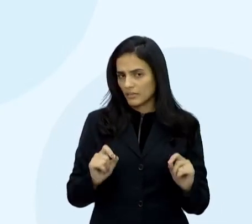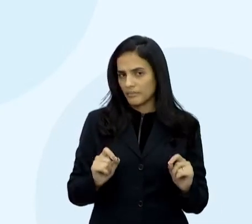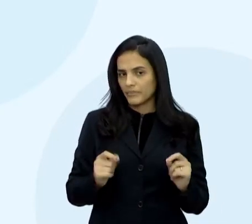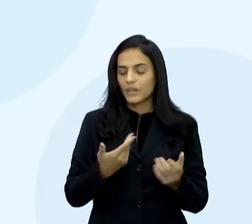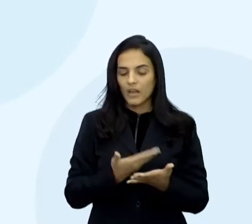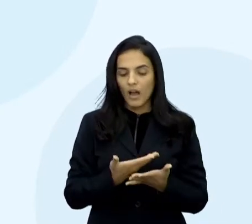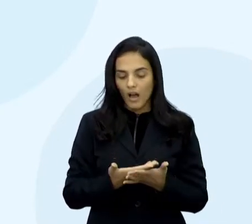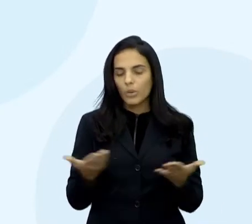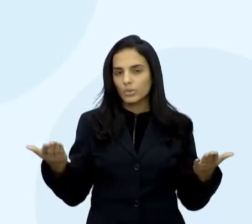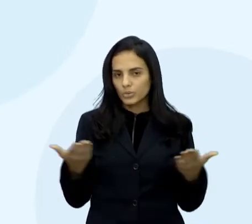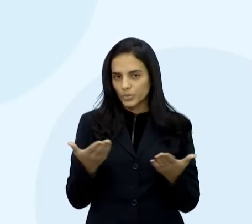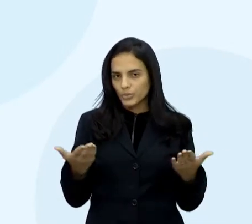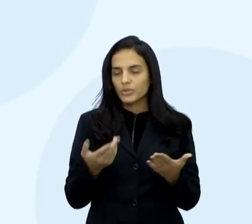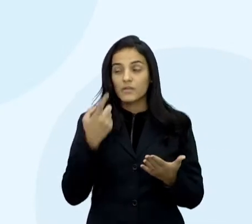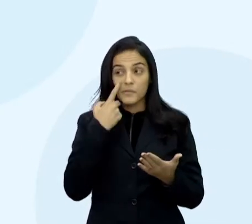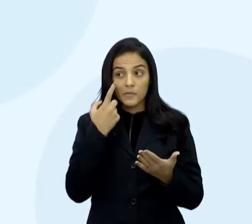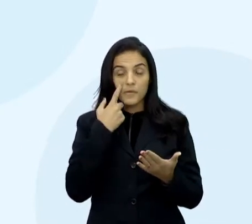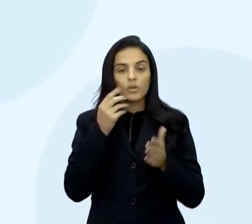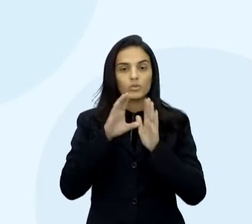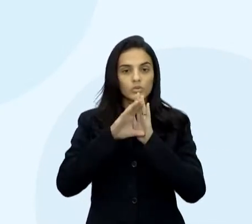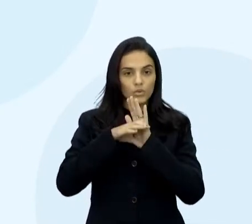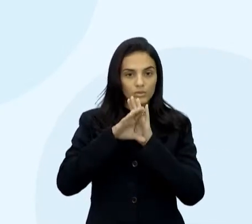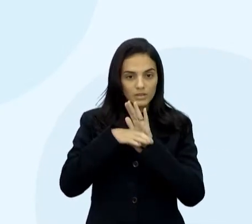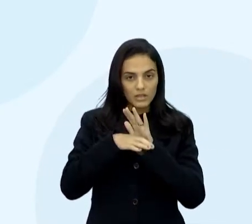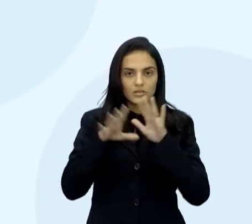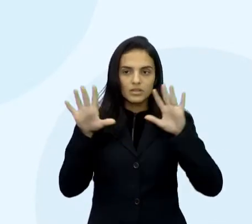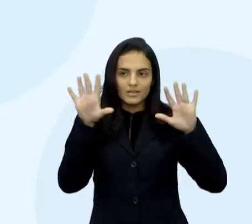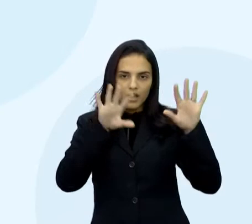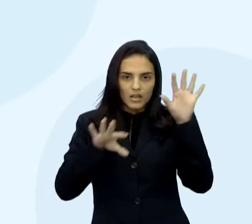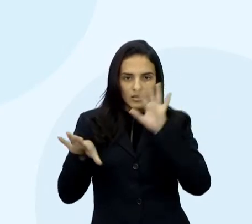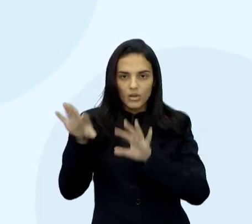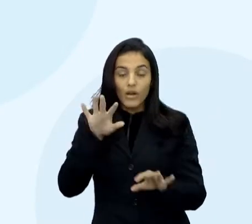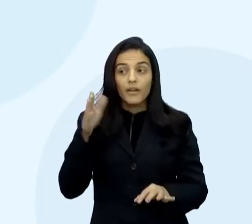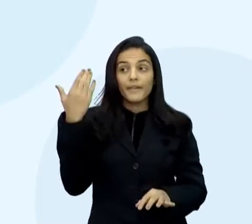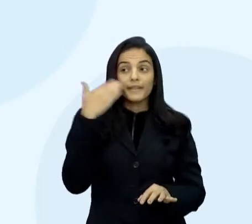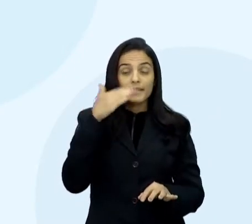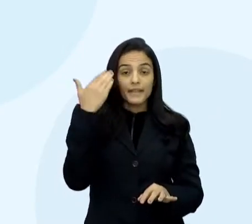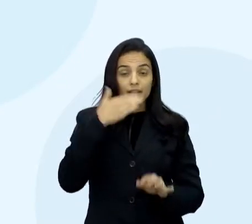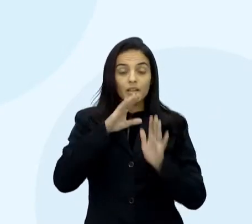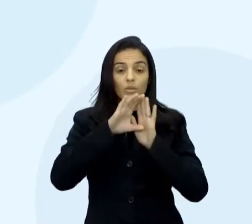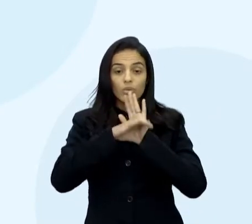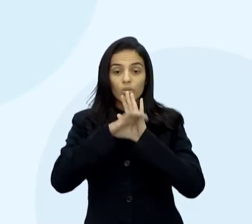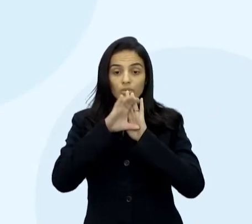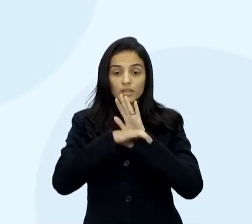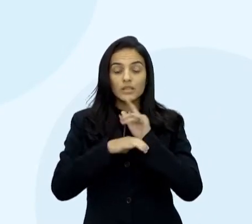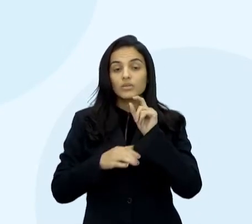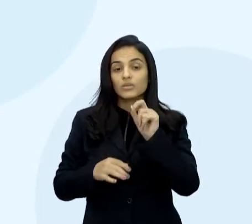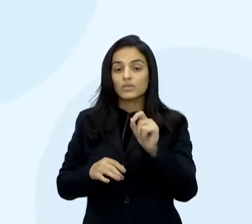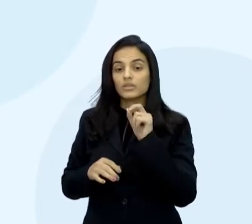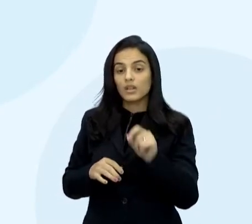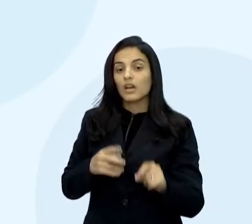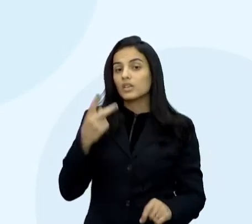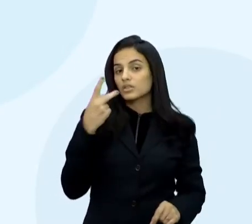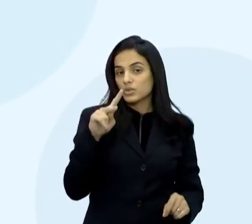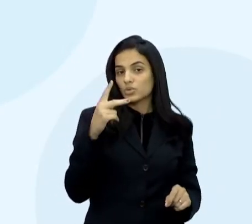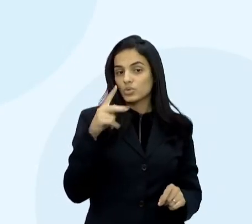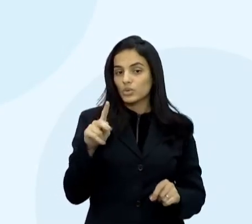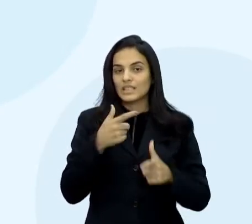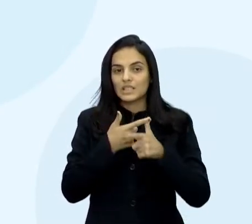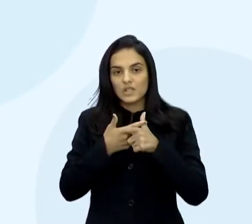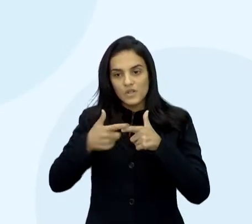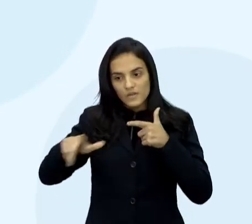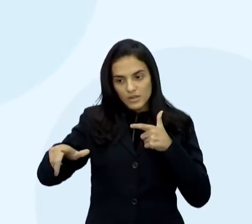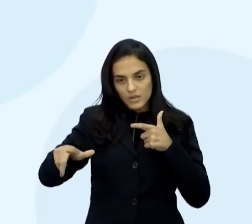aula de hoje, vamos rever os conceitos de território e entender o conceito de suas divisões no